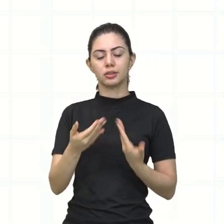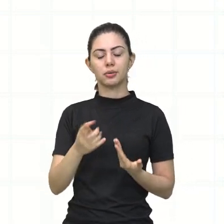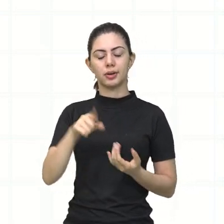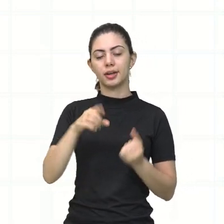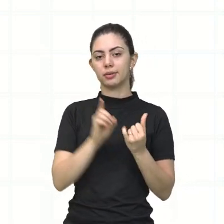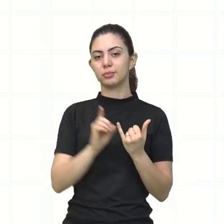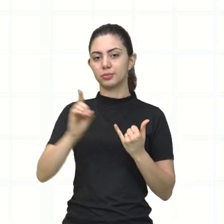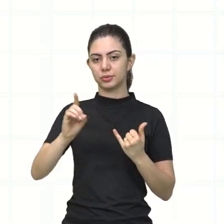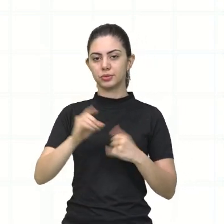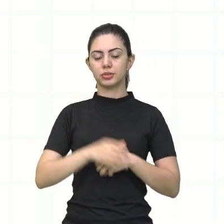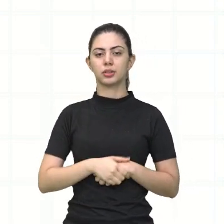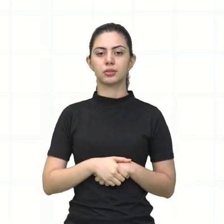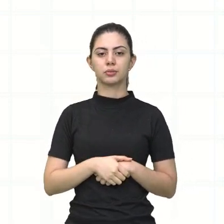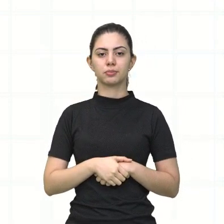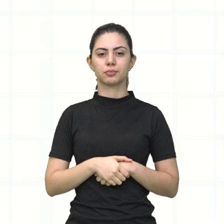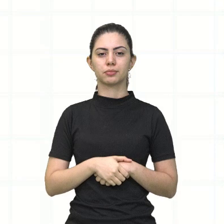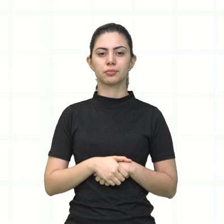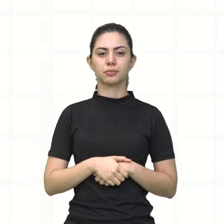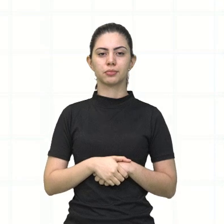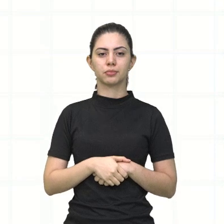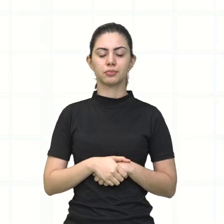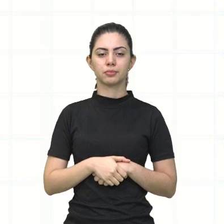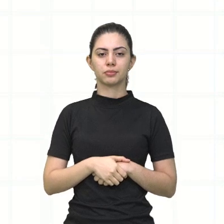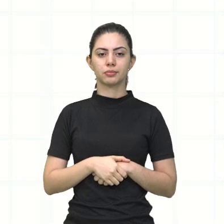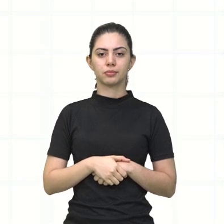direto. Desculpa.